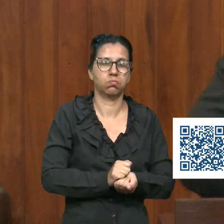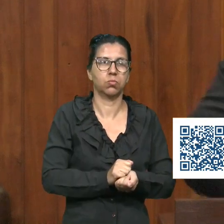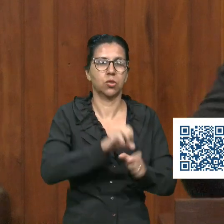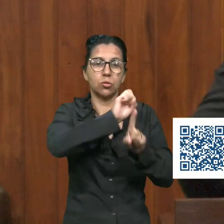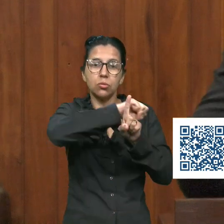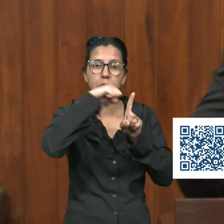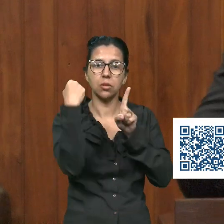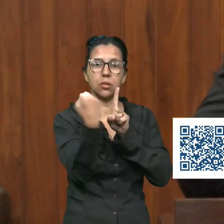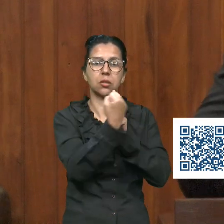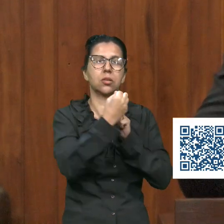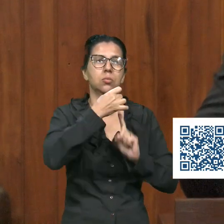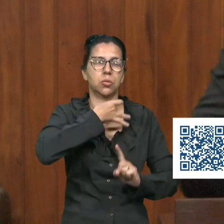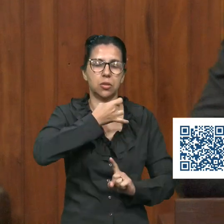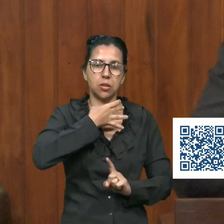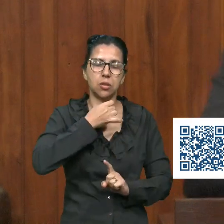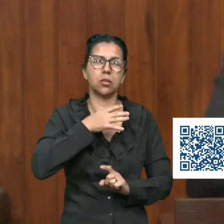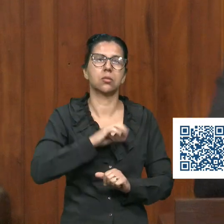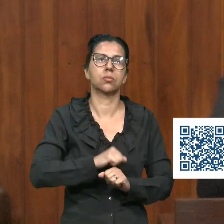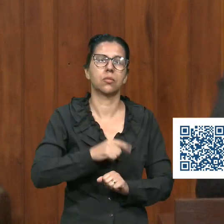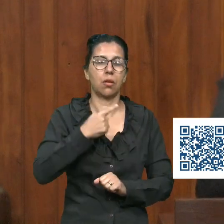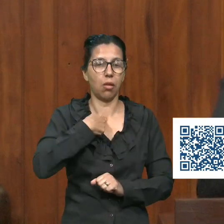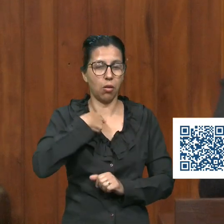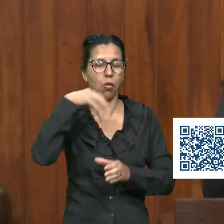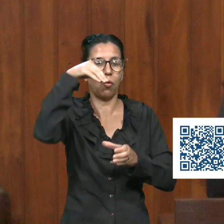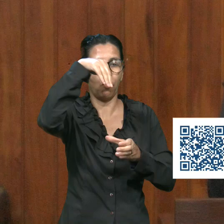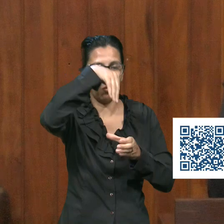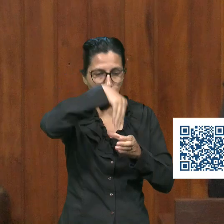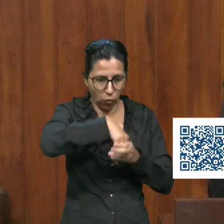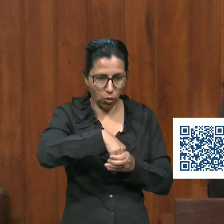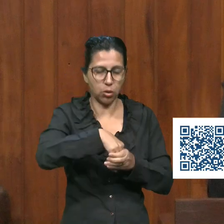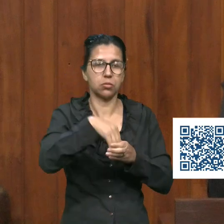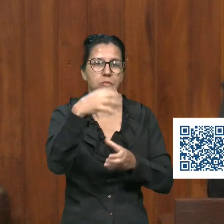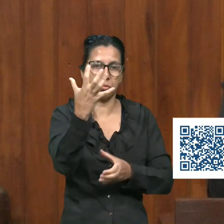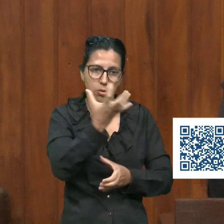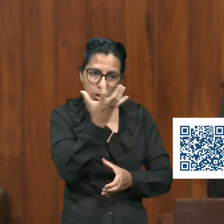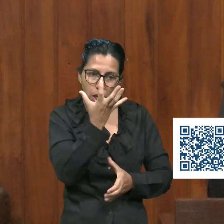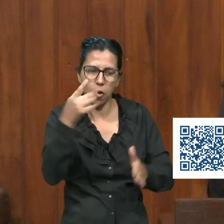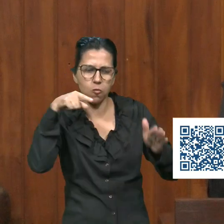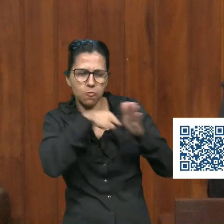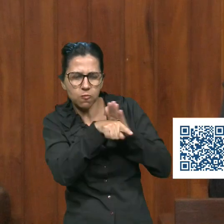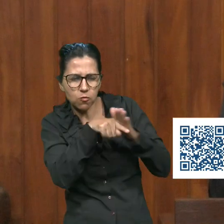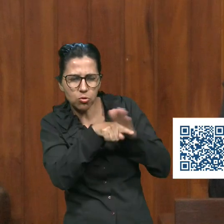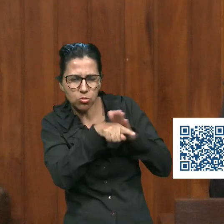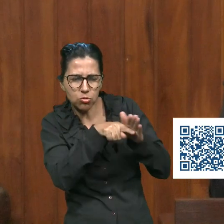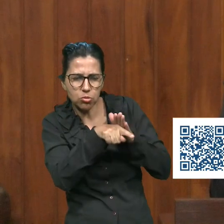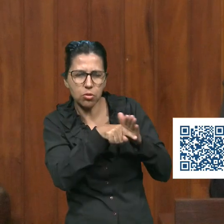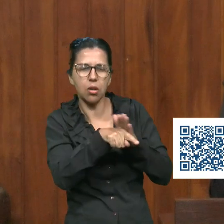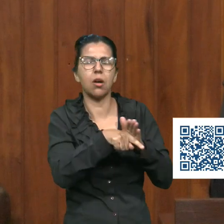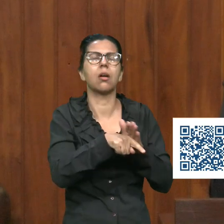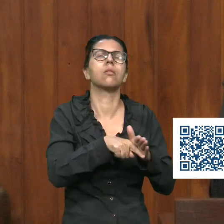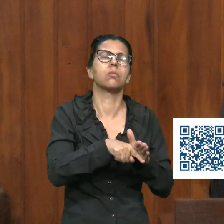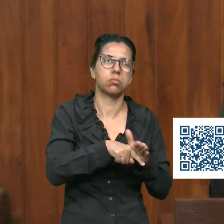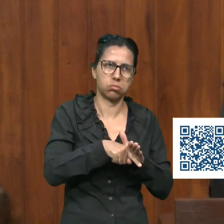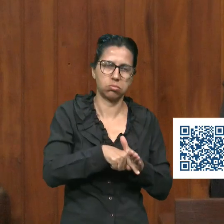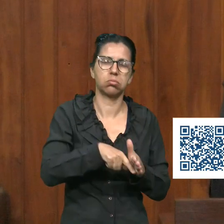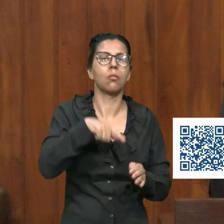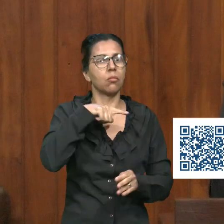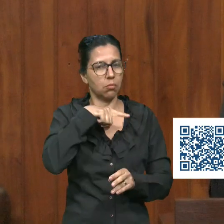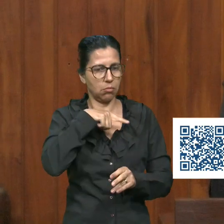Marília. O meu voto para abertura de investigação, essa casa